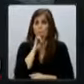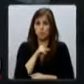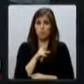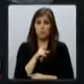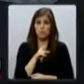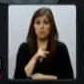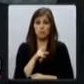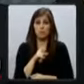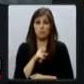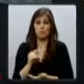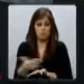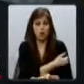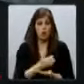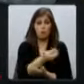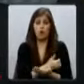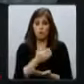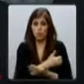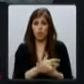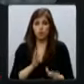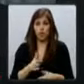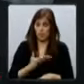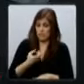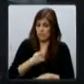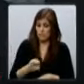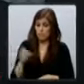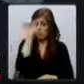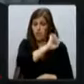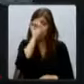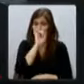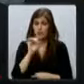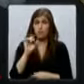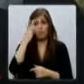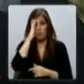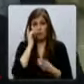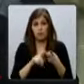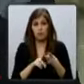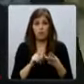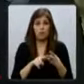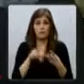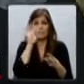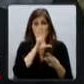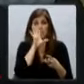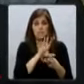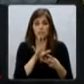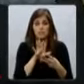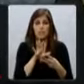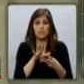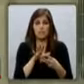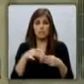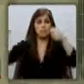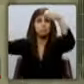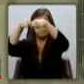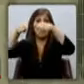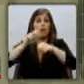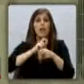ter faturado desde em dezembro e janeiro eventualmente em fevereiro se realmente não não não nos foi feita a